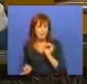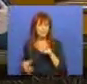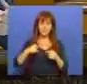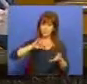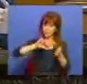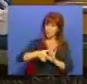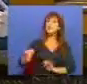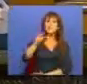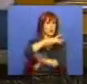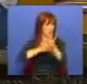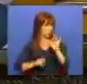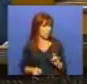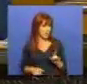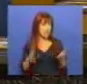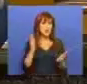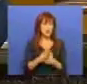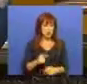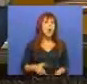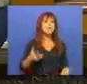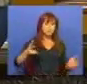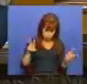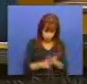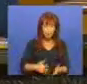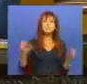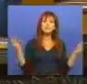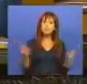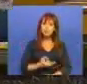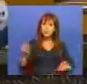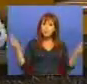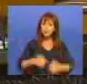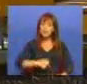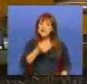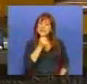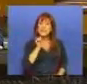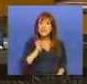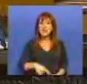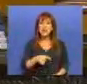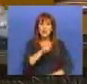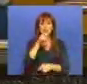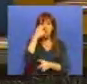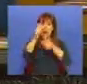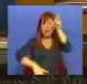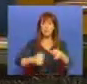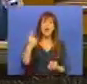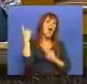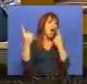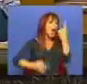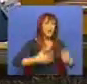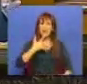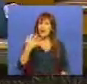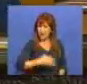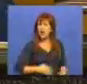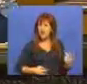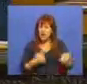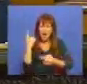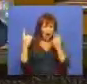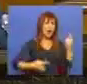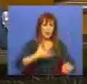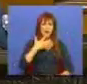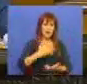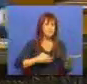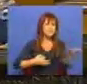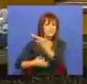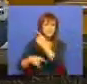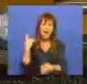projeto europeu só o será verdadeiramente se for decidido pelos povos. Alguém acredita